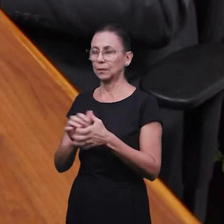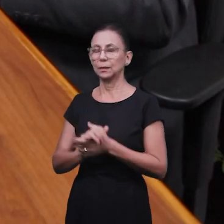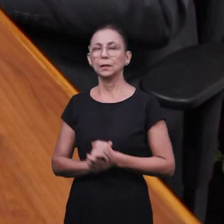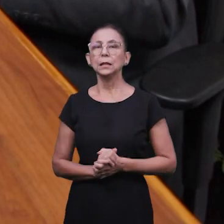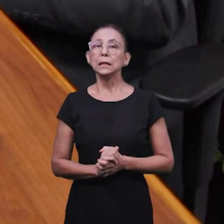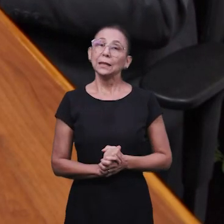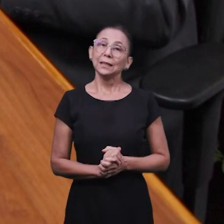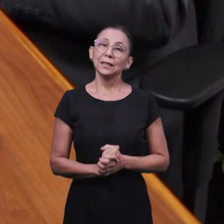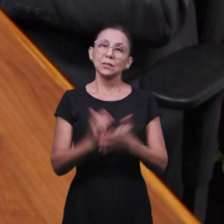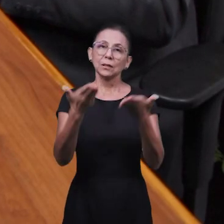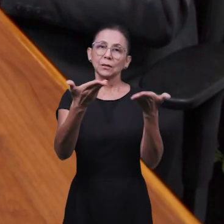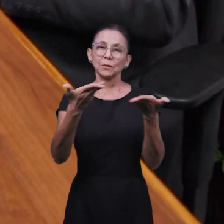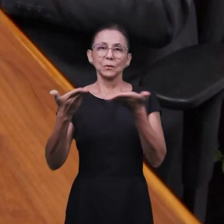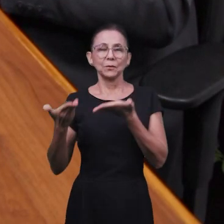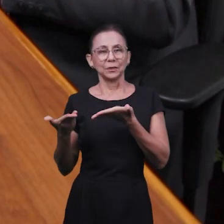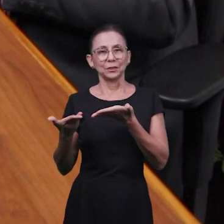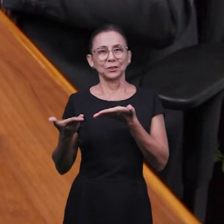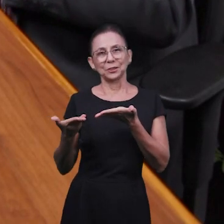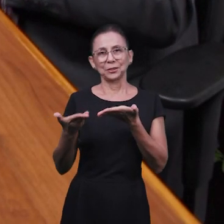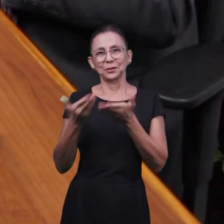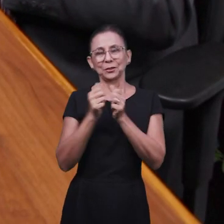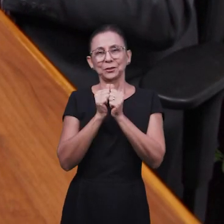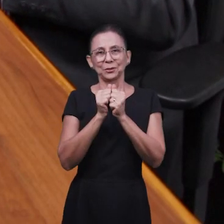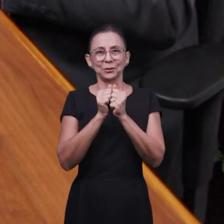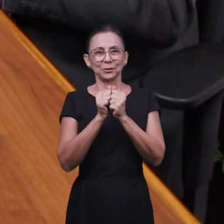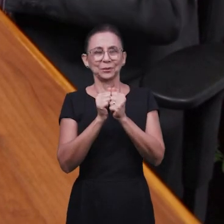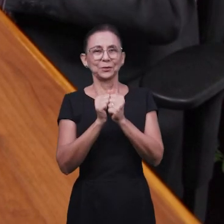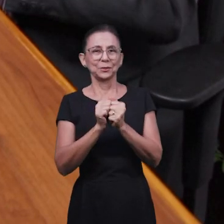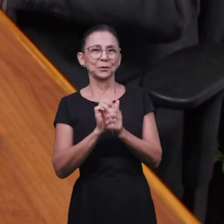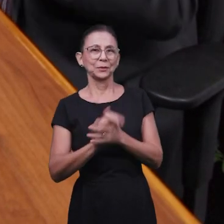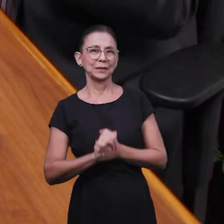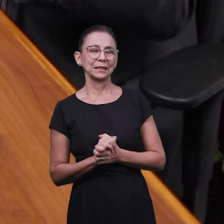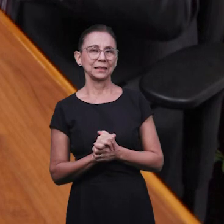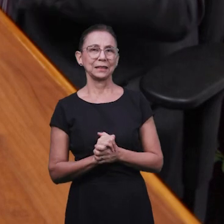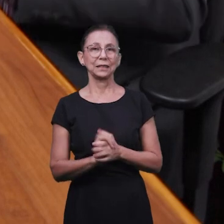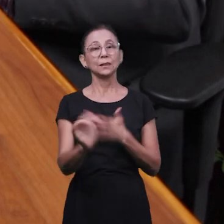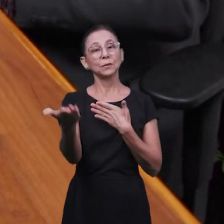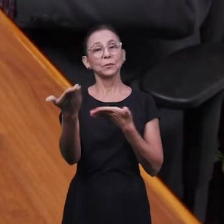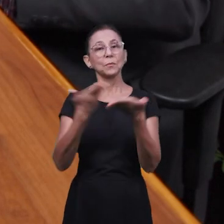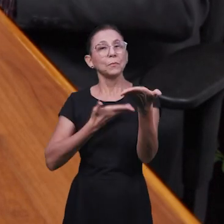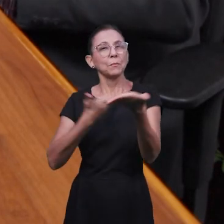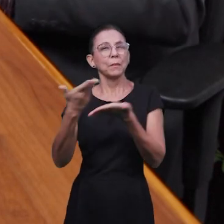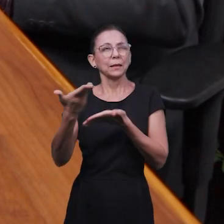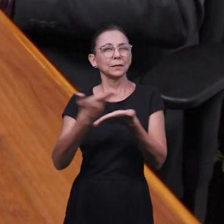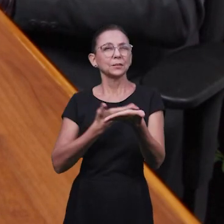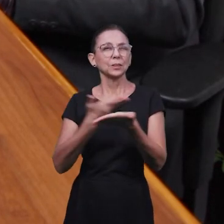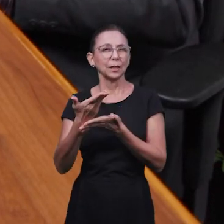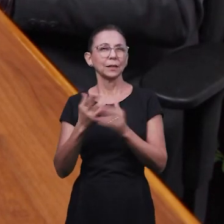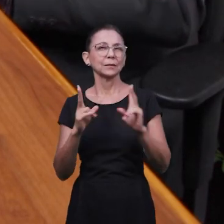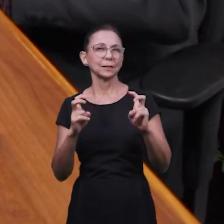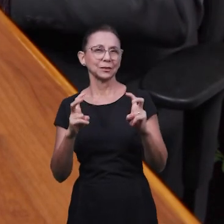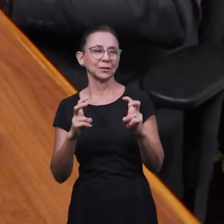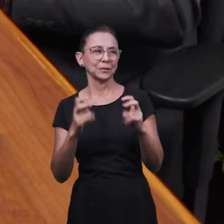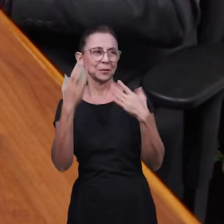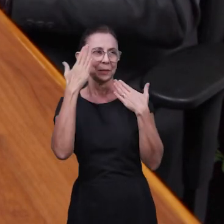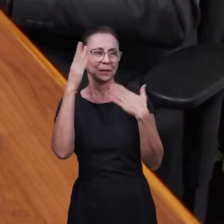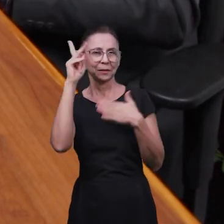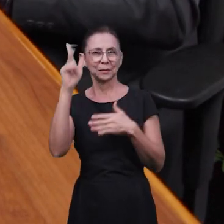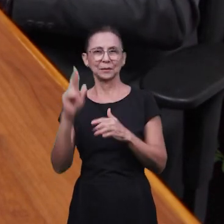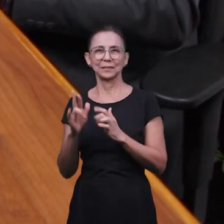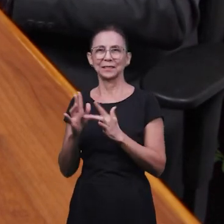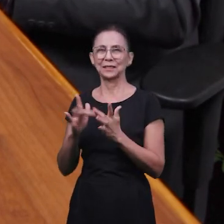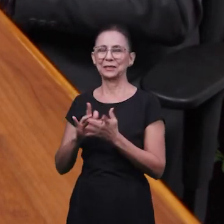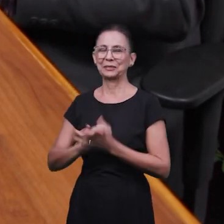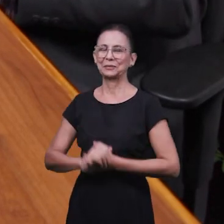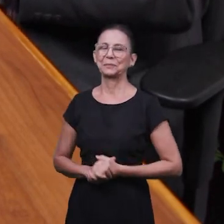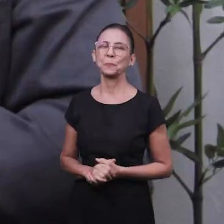né, o convite e para estarmos juntos e trazermos mais uma continuidade desse assunto. Obrigado. A paz do Senhor. A